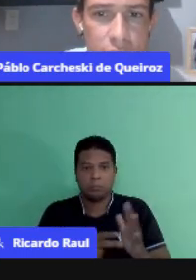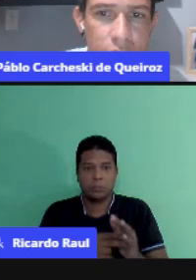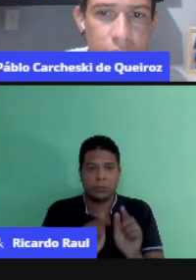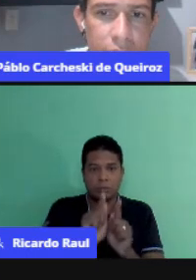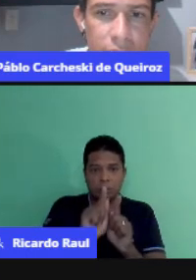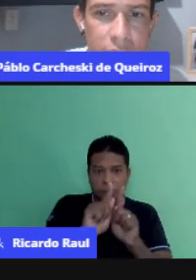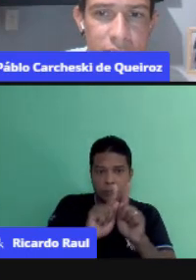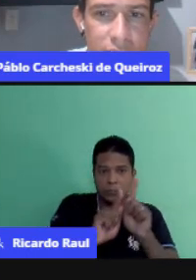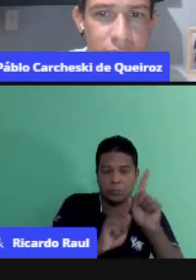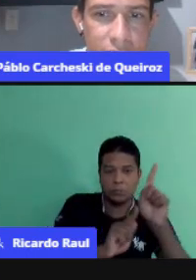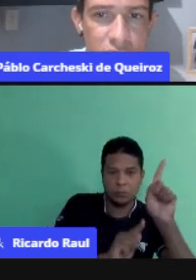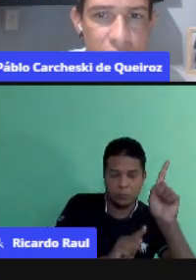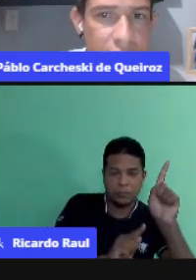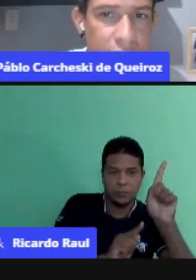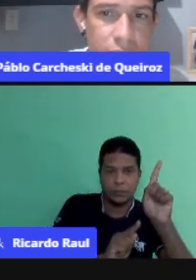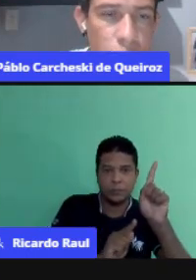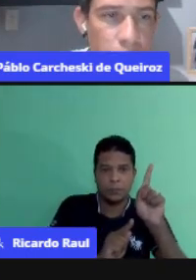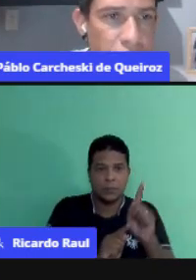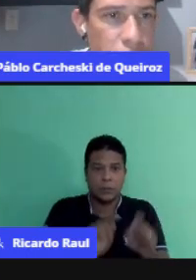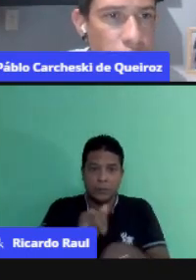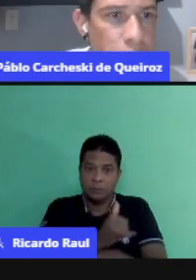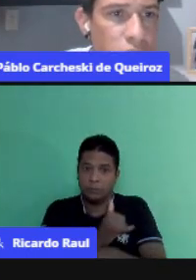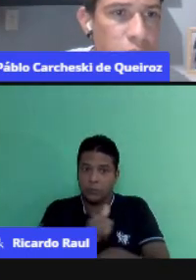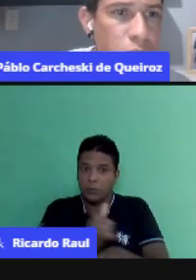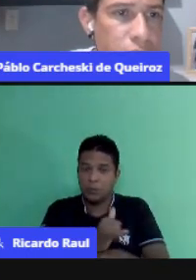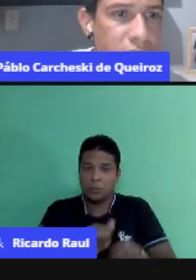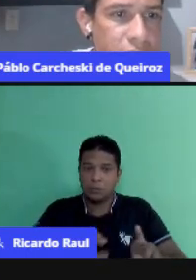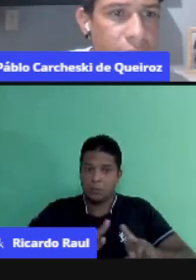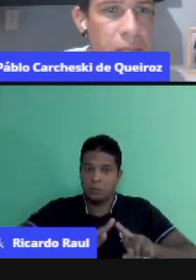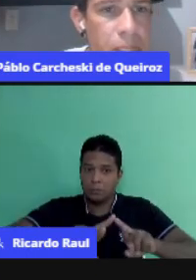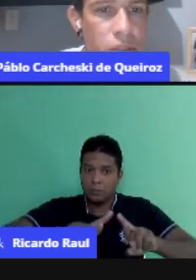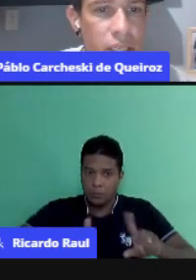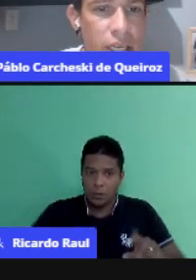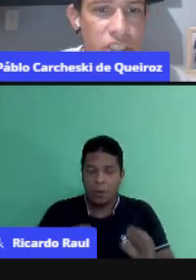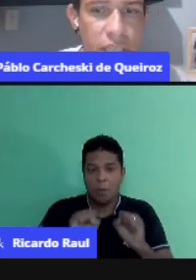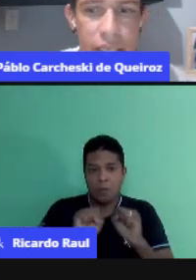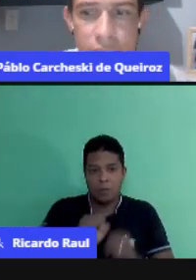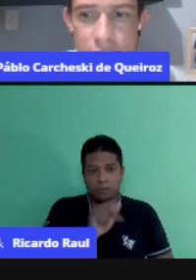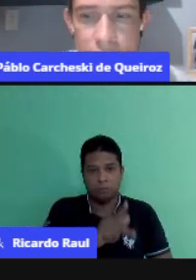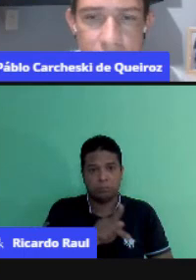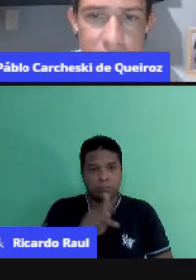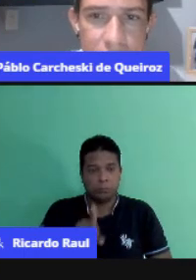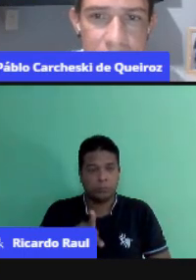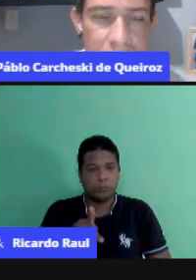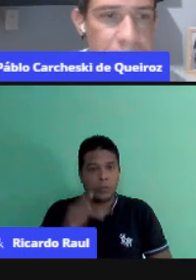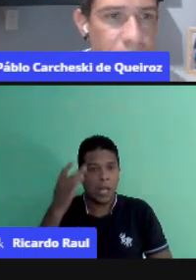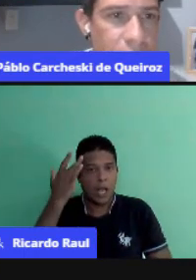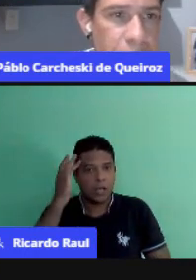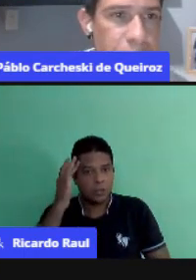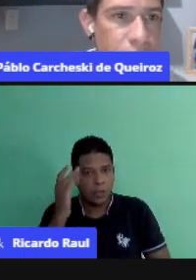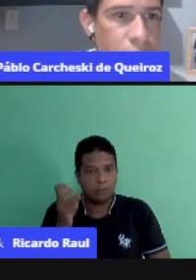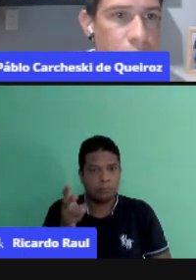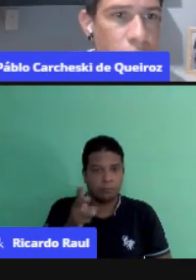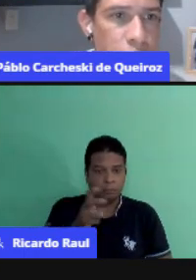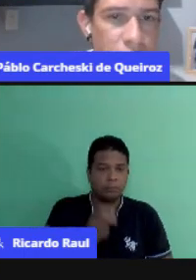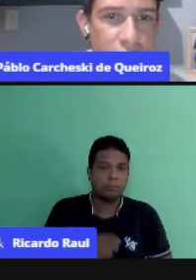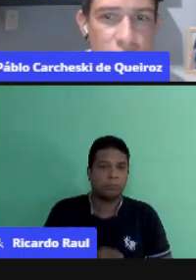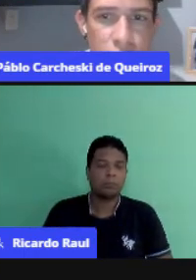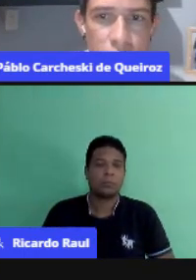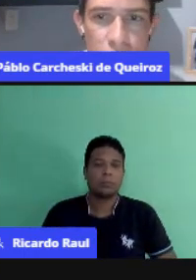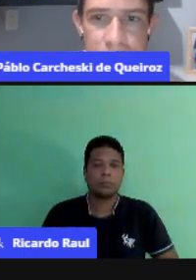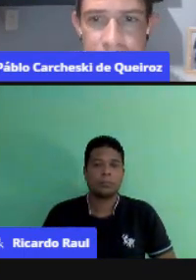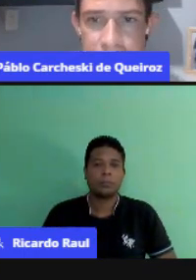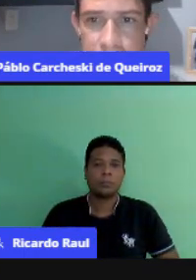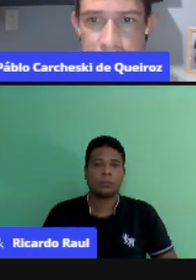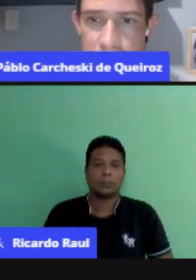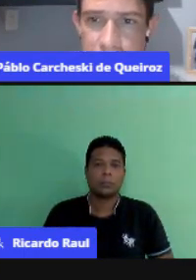fica aí essa estratégia variada, o professor pode mobilizar o que ele achar interessante aí, tá? Próximo slide,